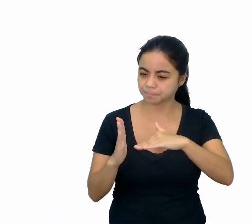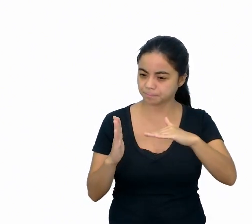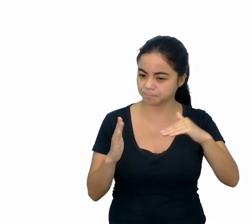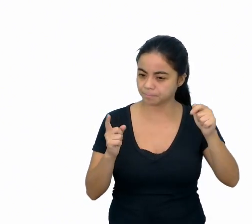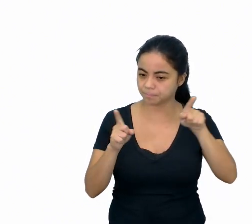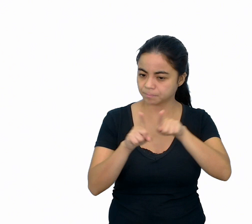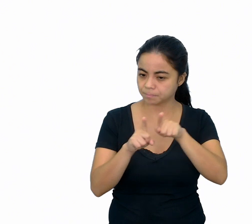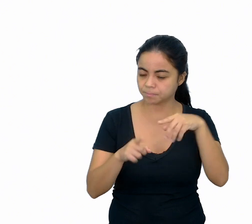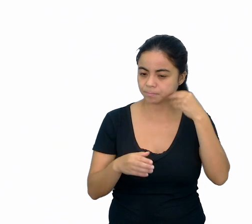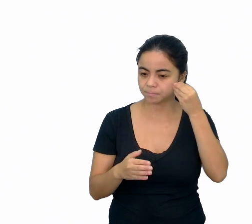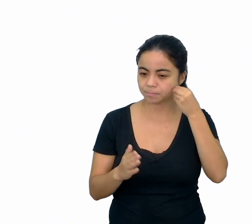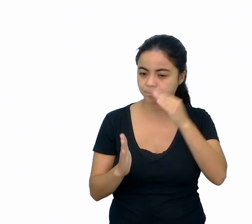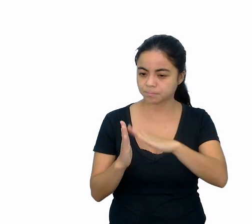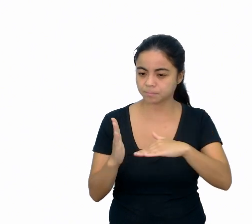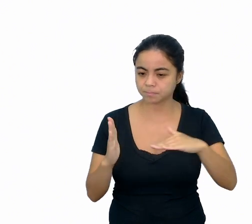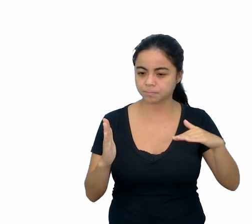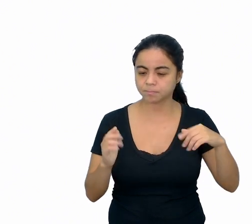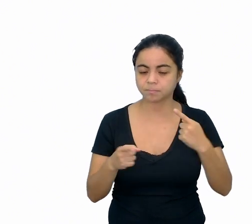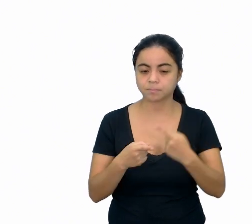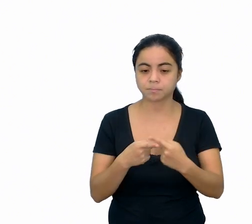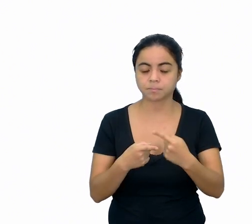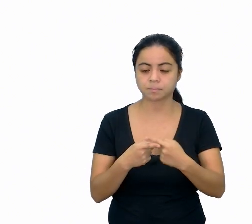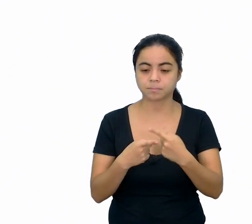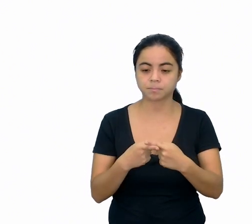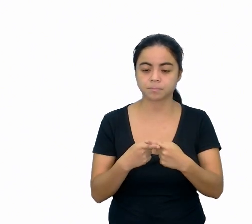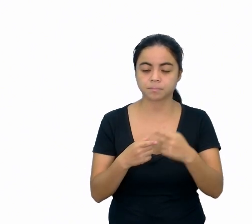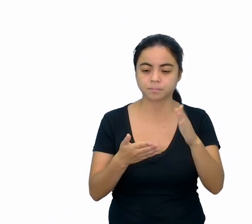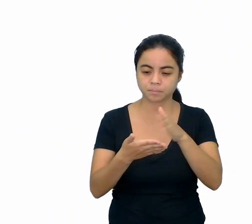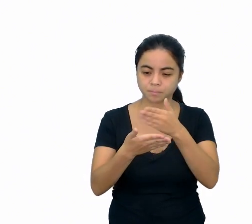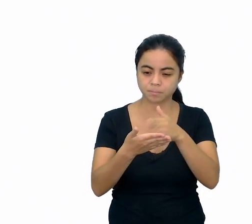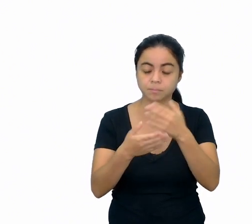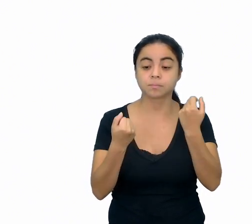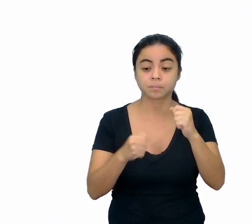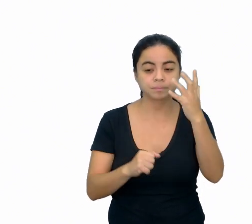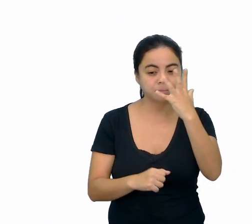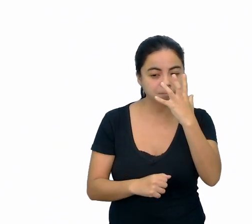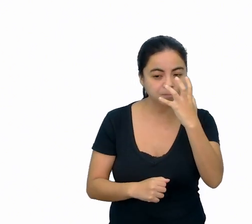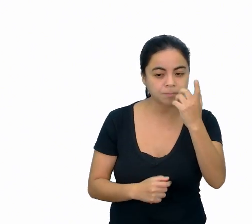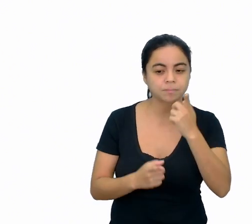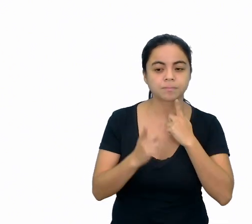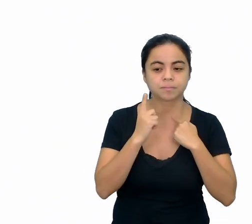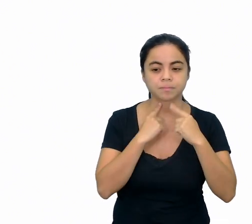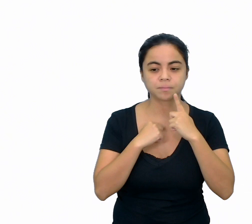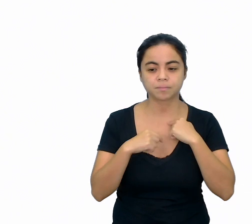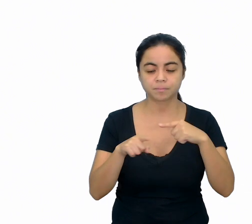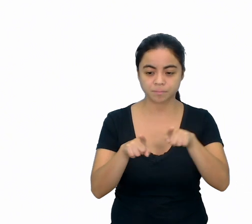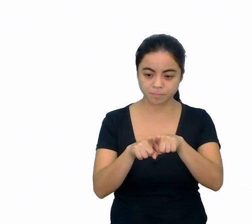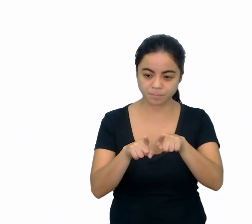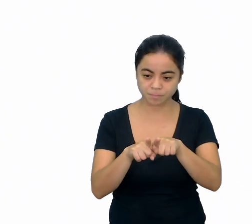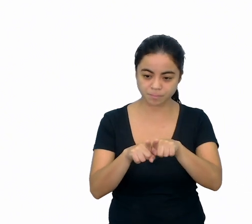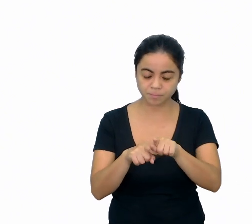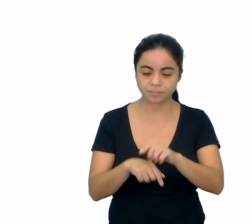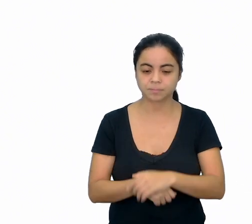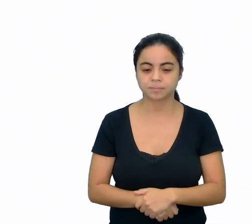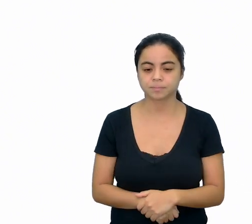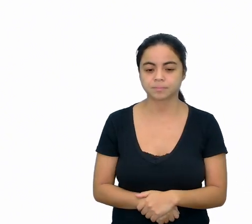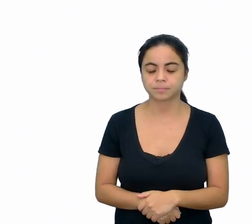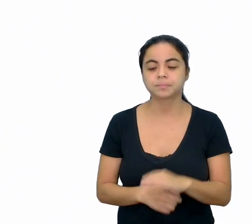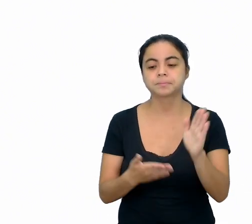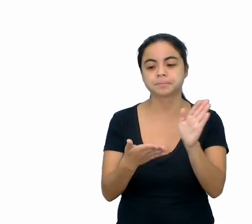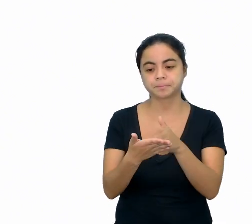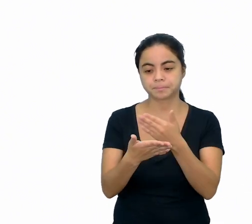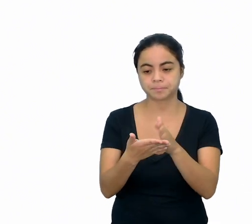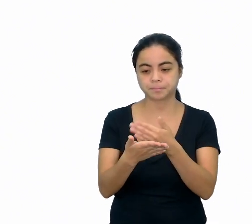o objeto livro, ele pode conter a sedução e o desejo envolvendo os estudantes. O livro,